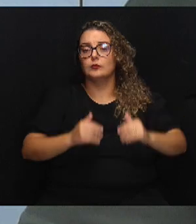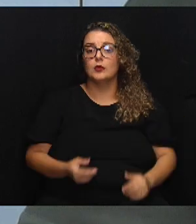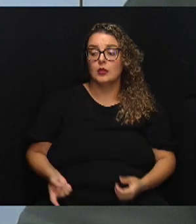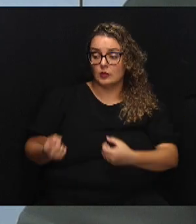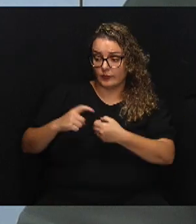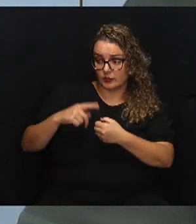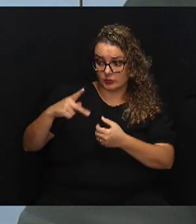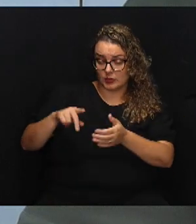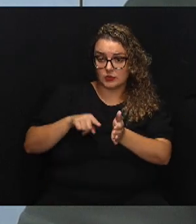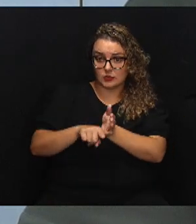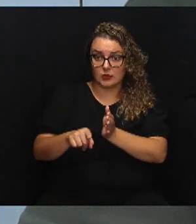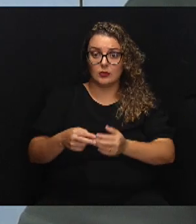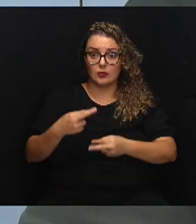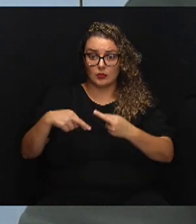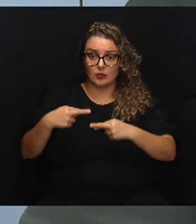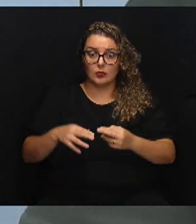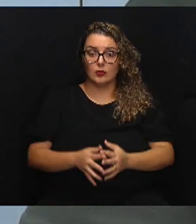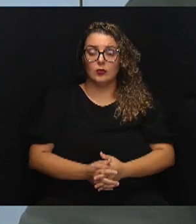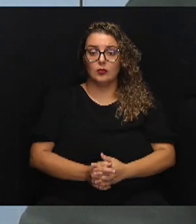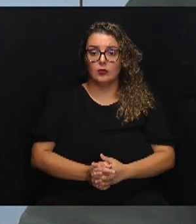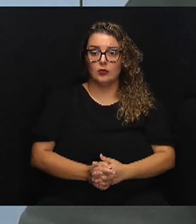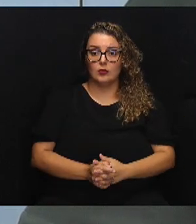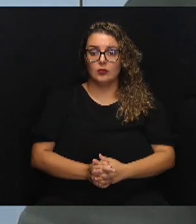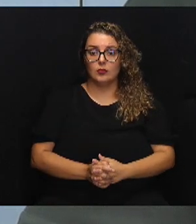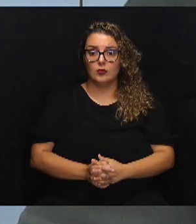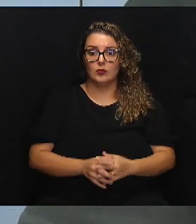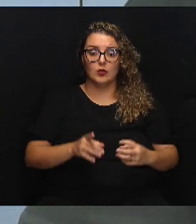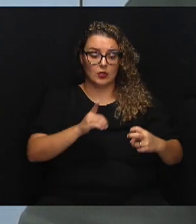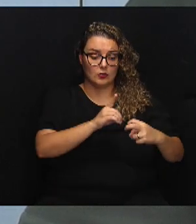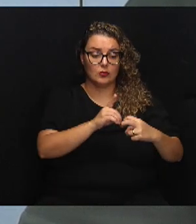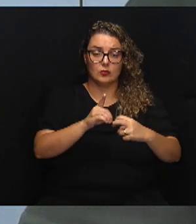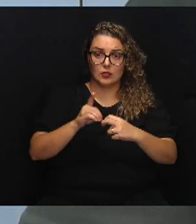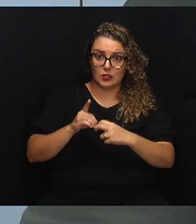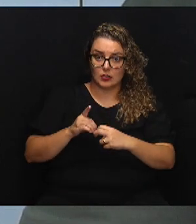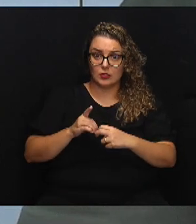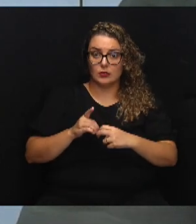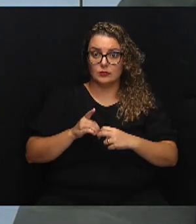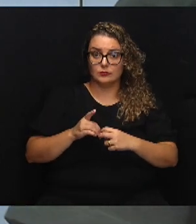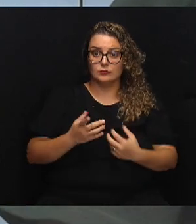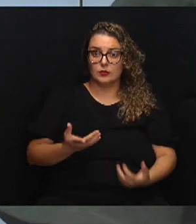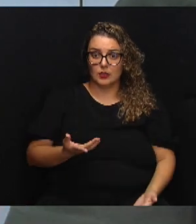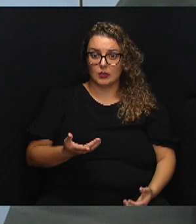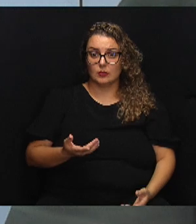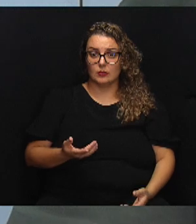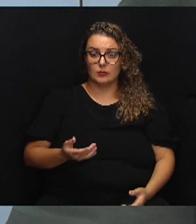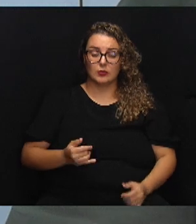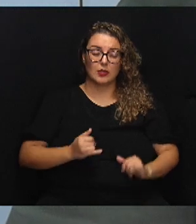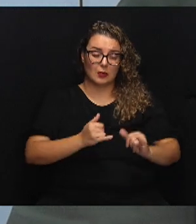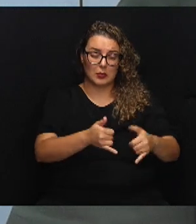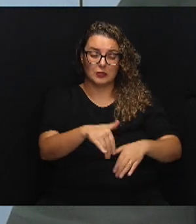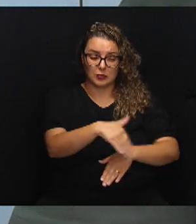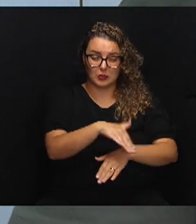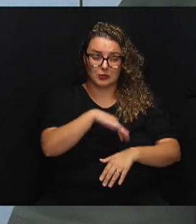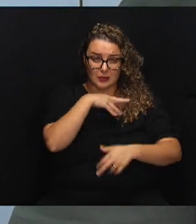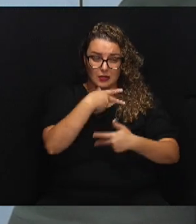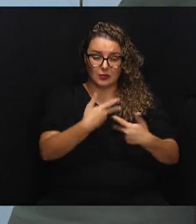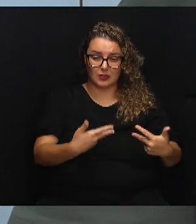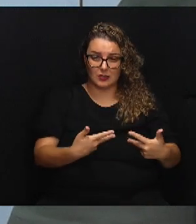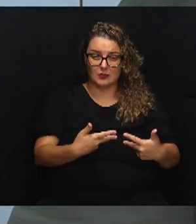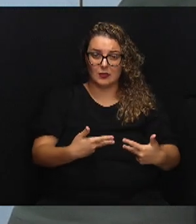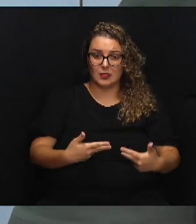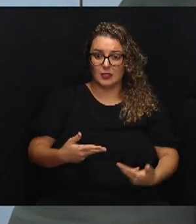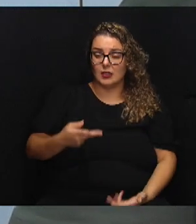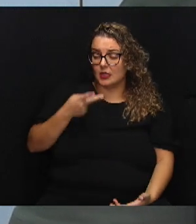pergunta, na questão desses atendimentos aí de abandonos, e pegando um gancho da Débora, que foi muito